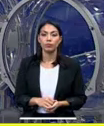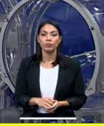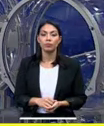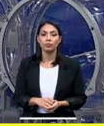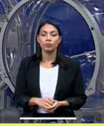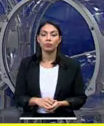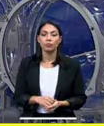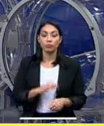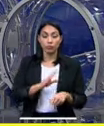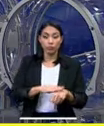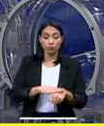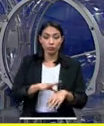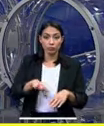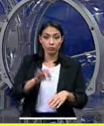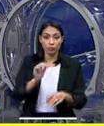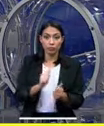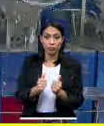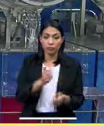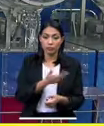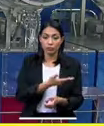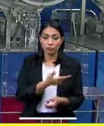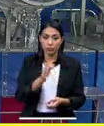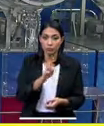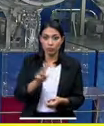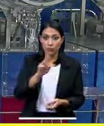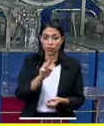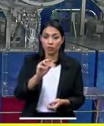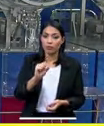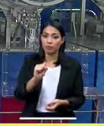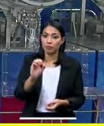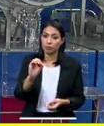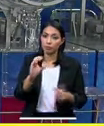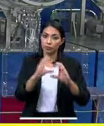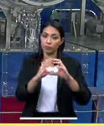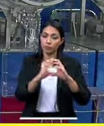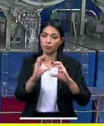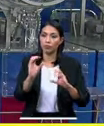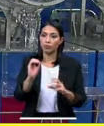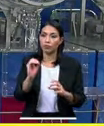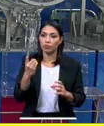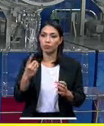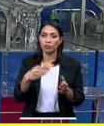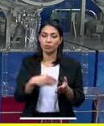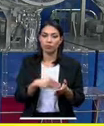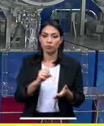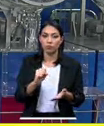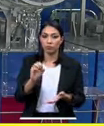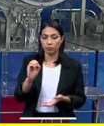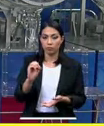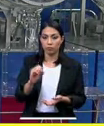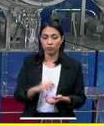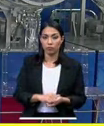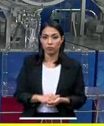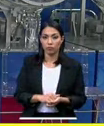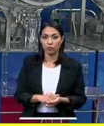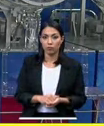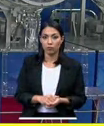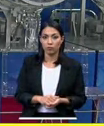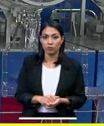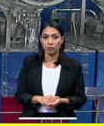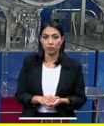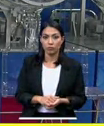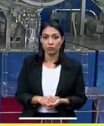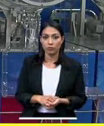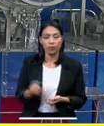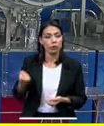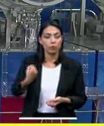Lembrando que para o sorteio do Time do Coração são utilizadas também 80 bolas numeradas de 01 a 80, o mesmo universo de números da Time